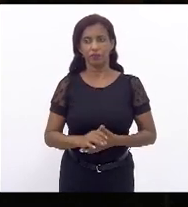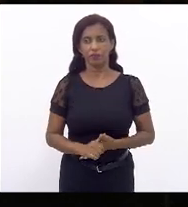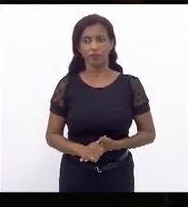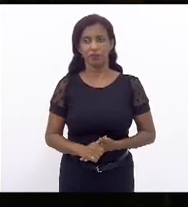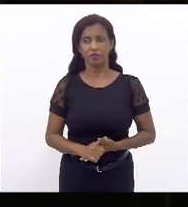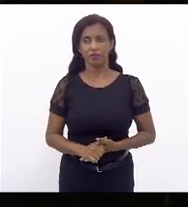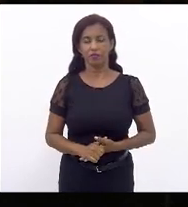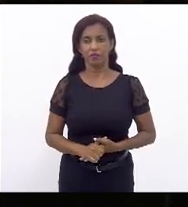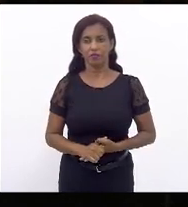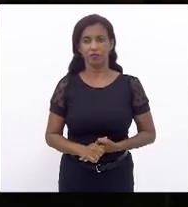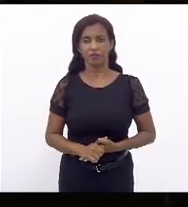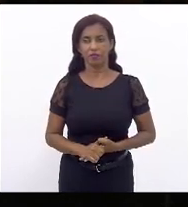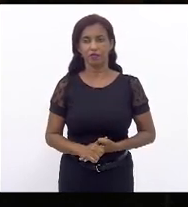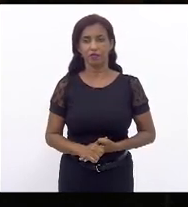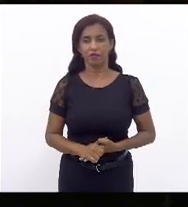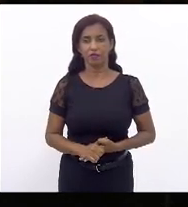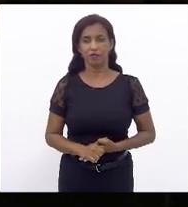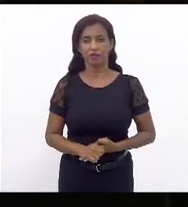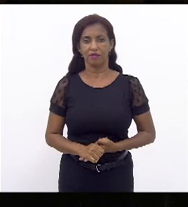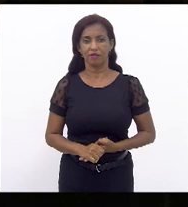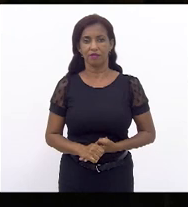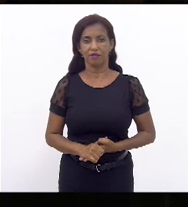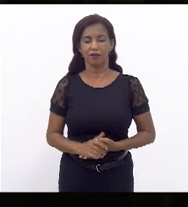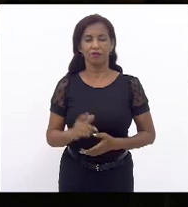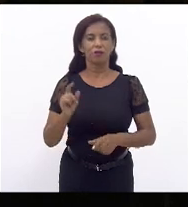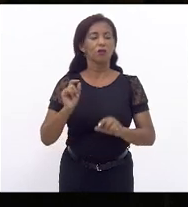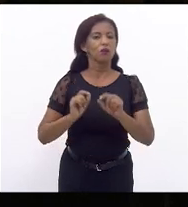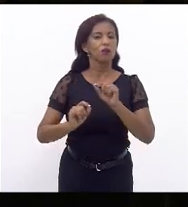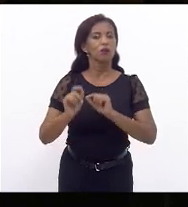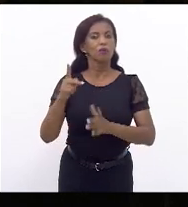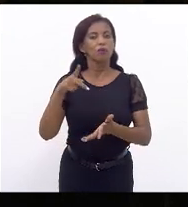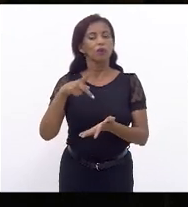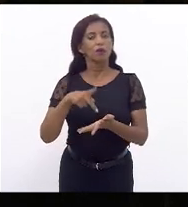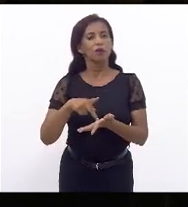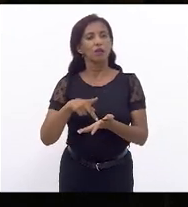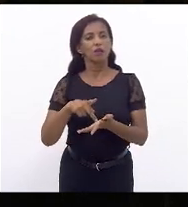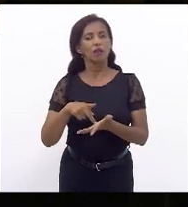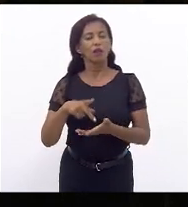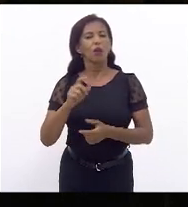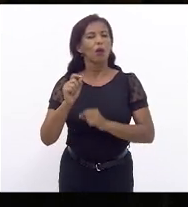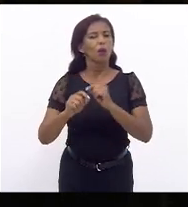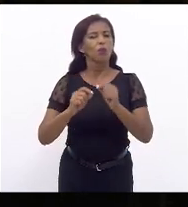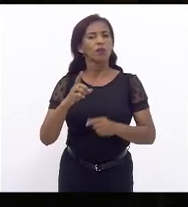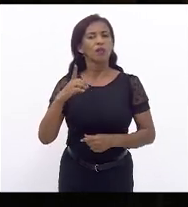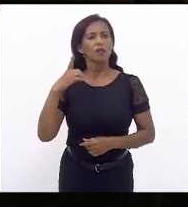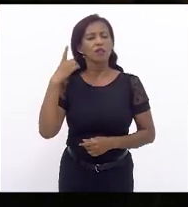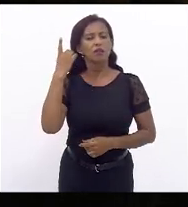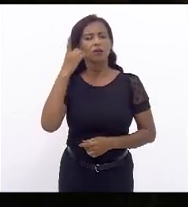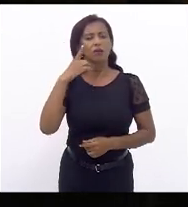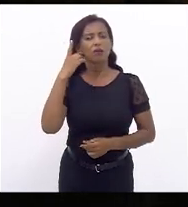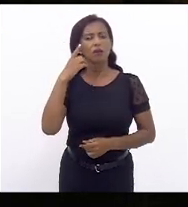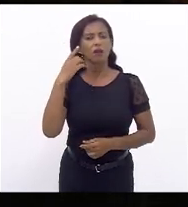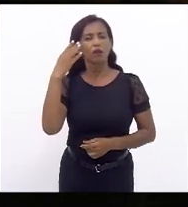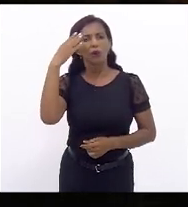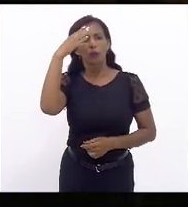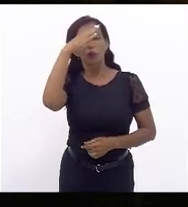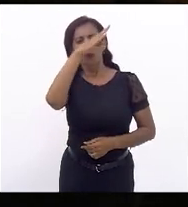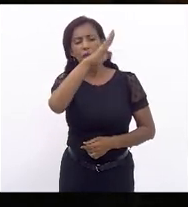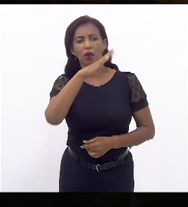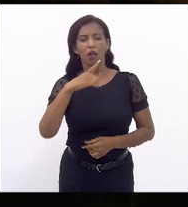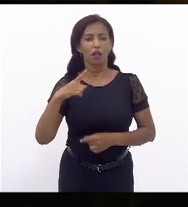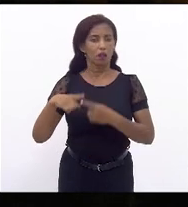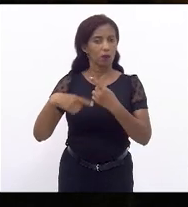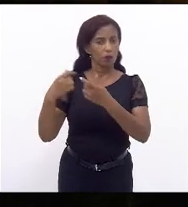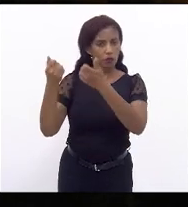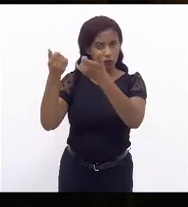Primeiro item para vocês entenderem, é o que é de fato ser uma parlamentar bolsonarista. Depois que eu